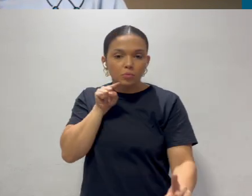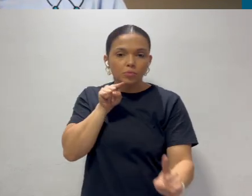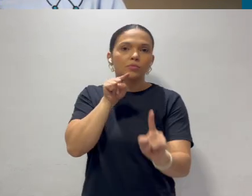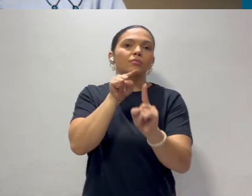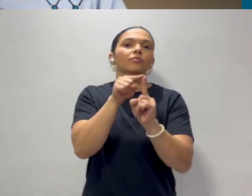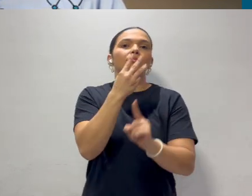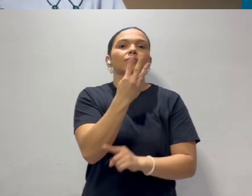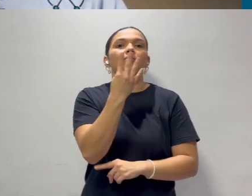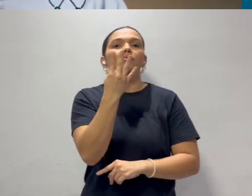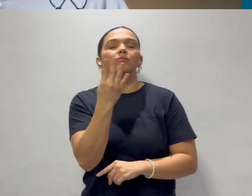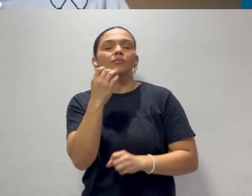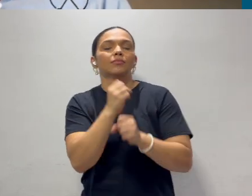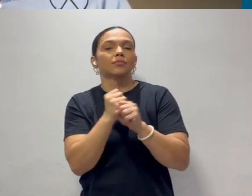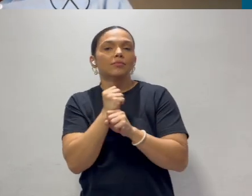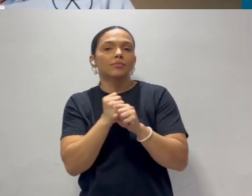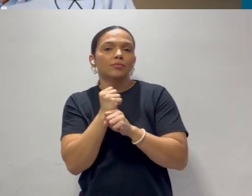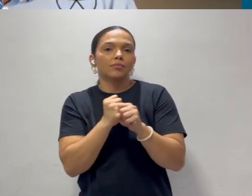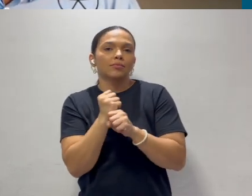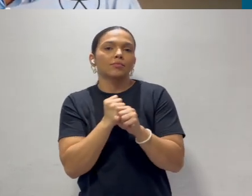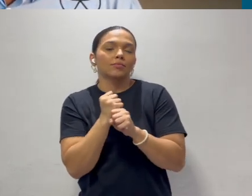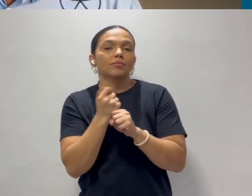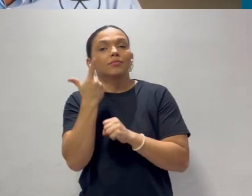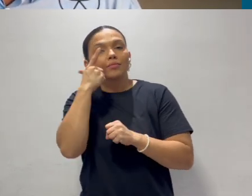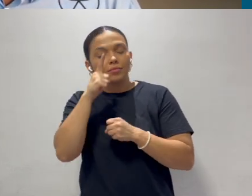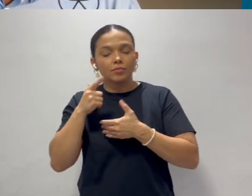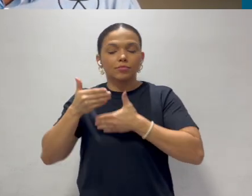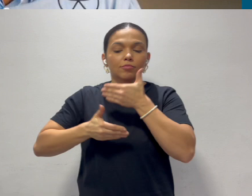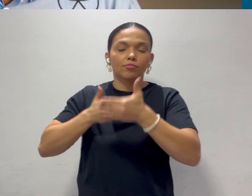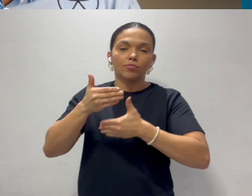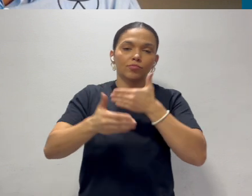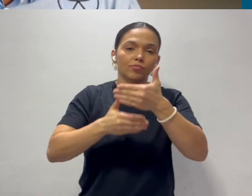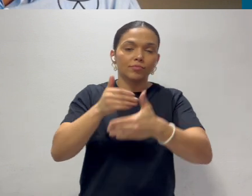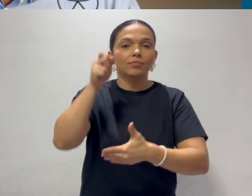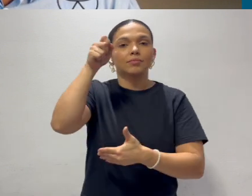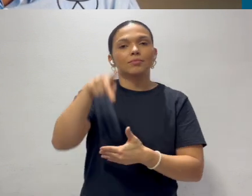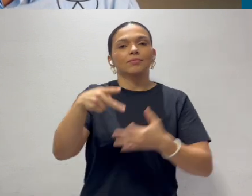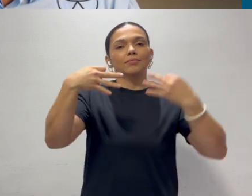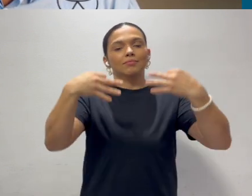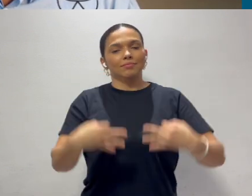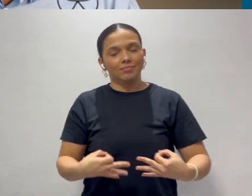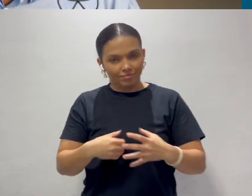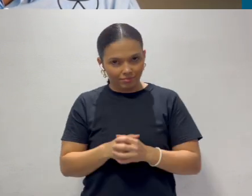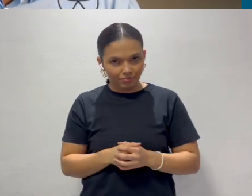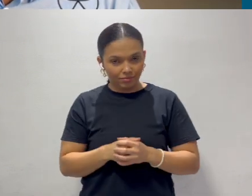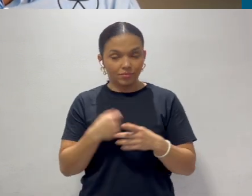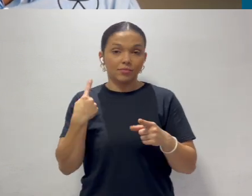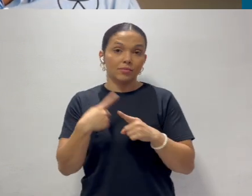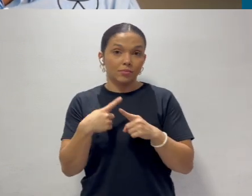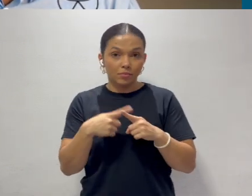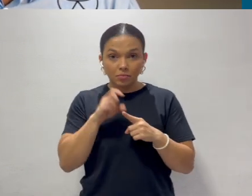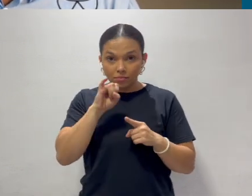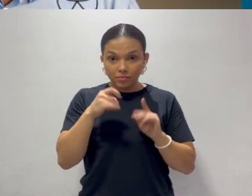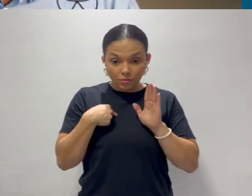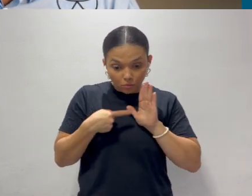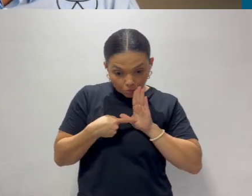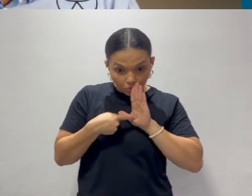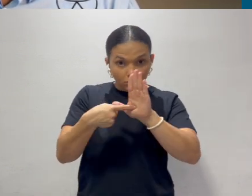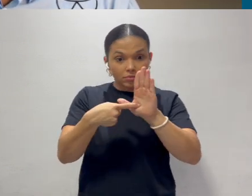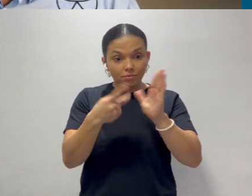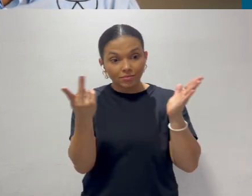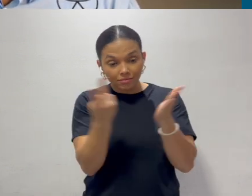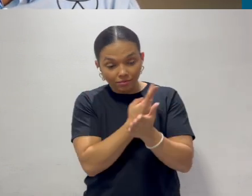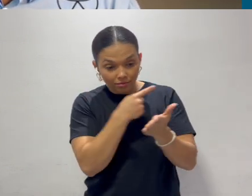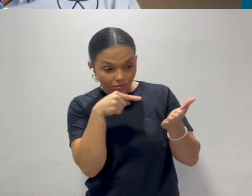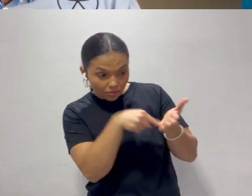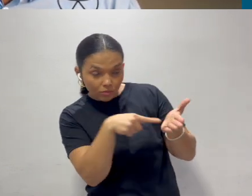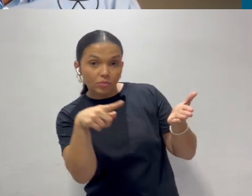aqueles 34 anos. E aí a gente segue com a aposentadoria de uma forma tranquila, porque sabemos que quando você pontua o